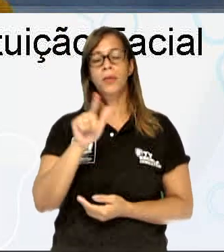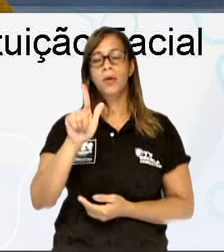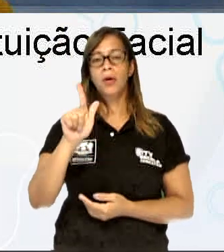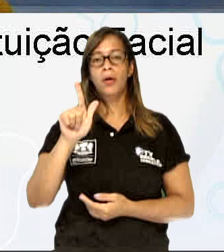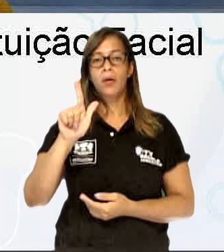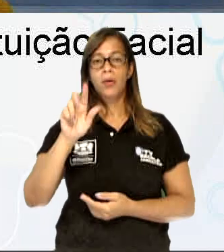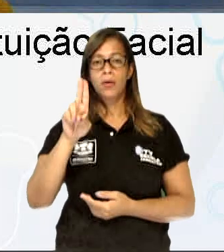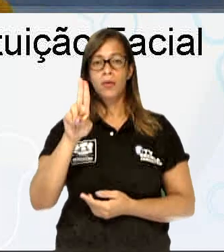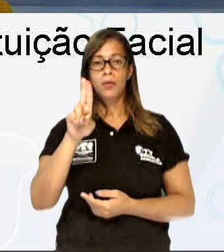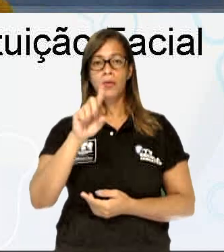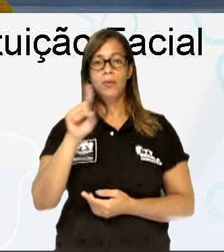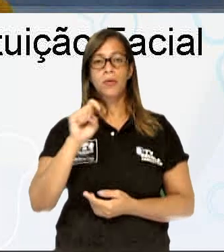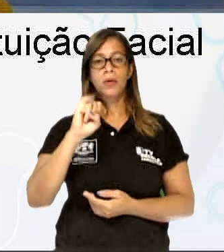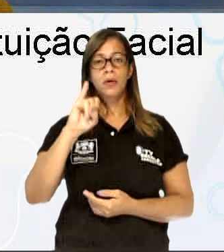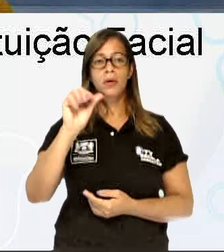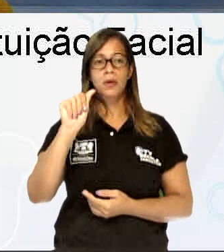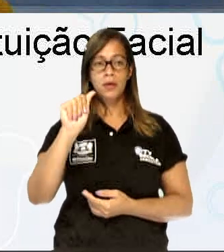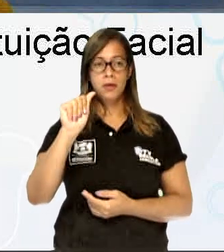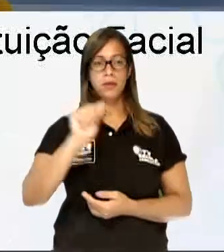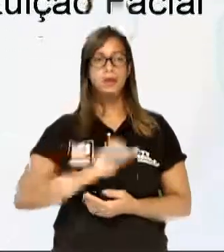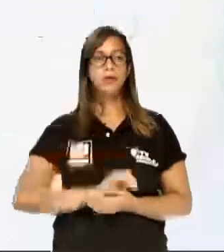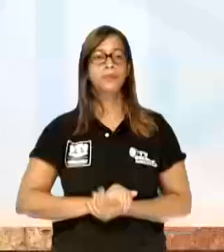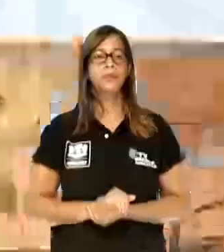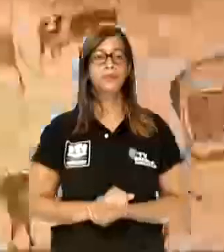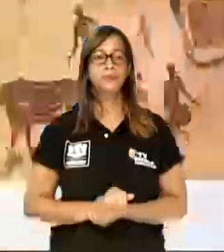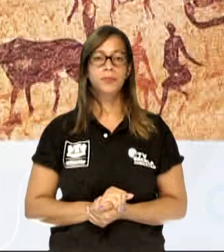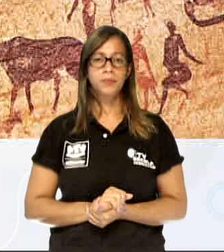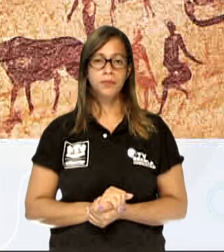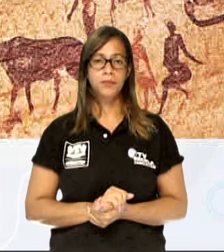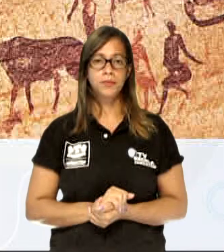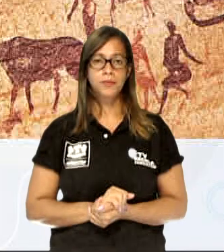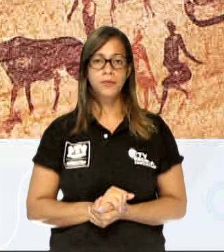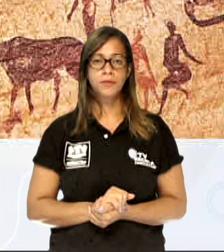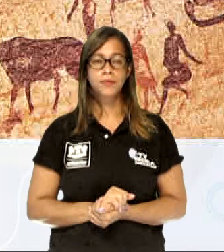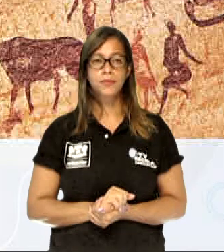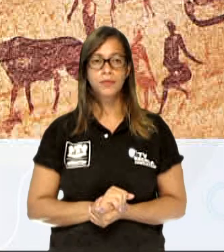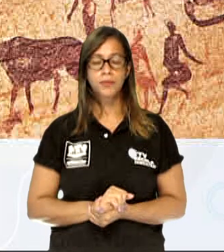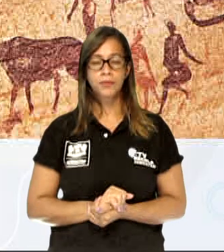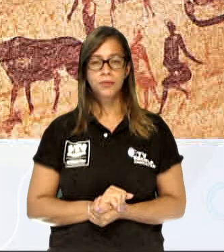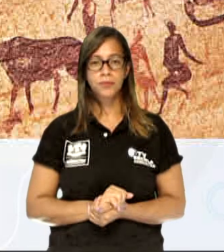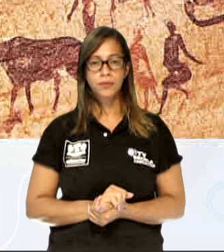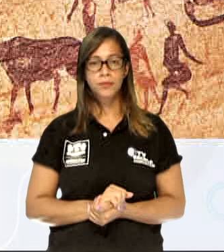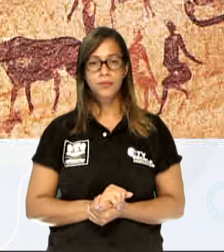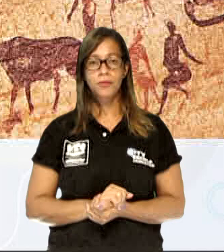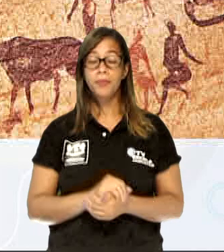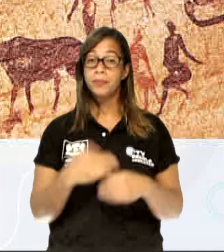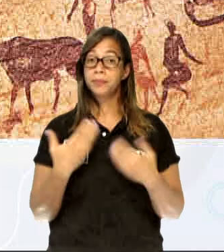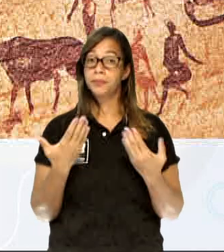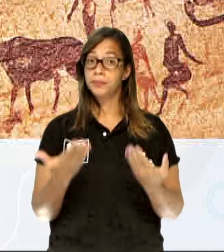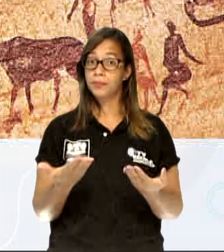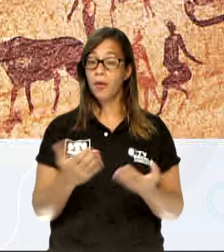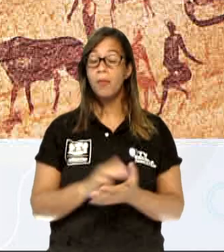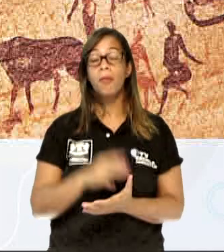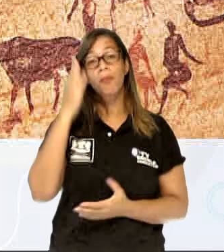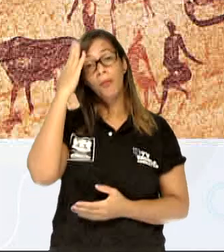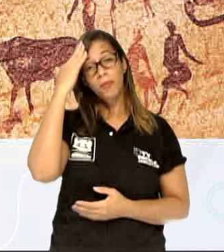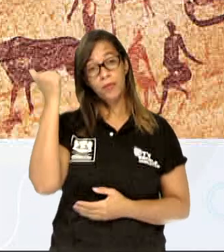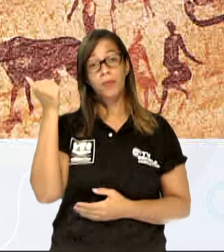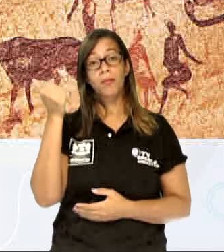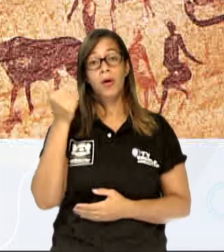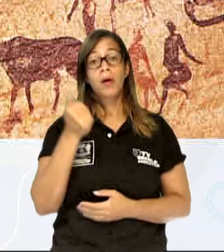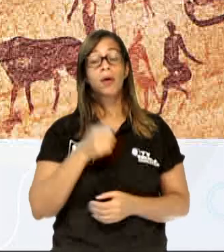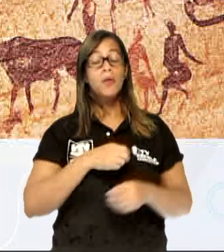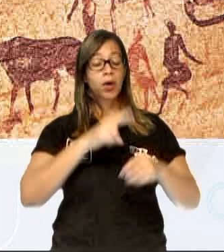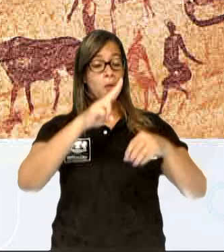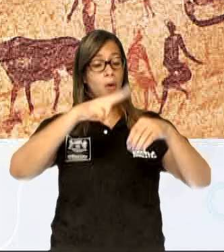Luzia. Tudo bem até aí? Vamos continuar. Vamos saber o que é uma pintura